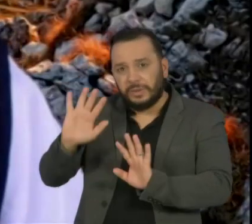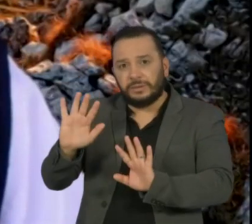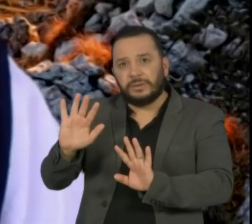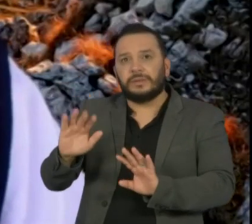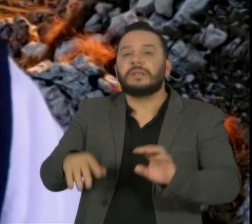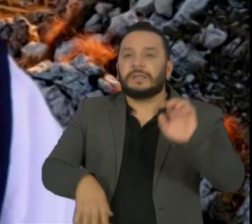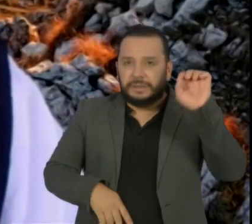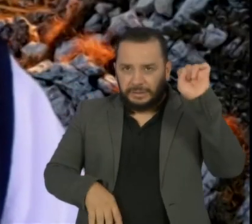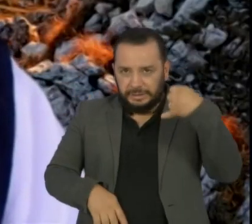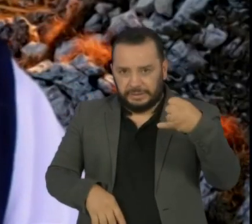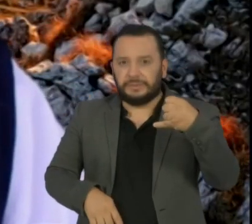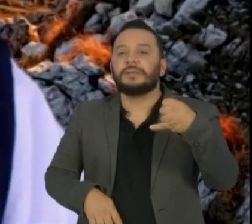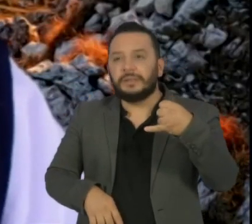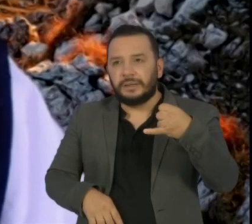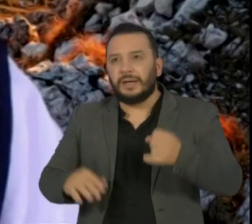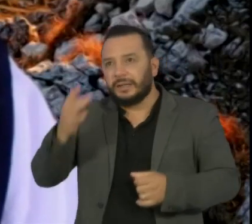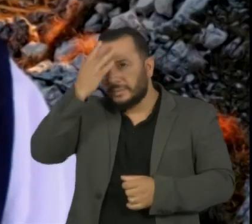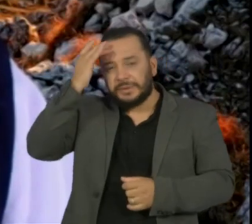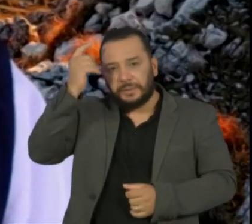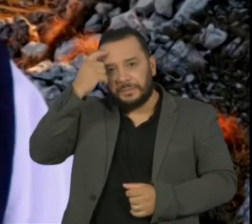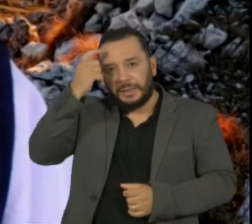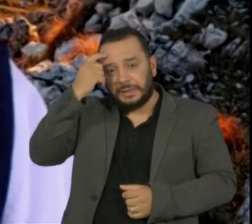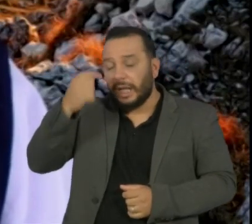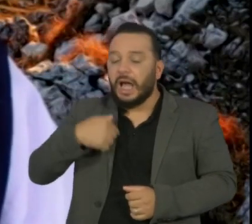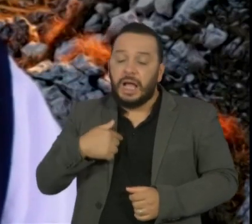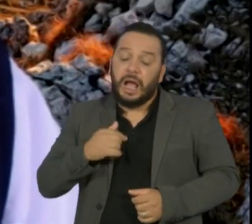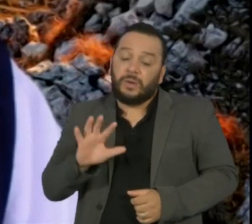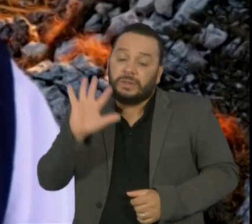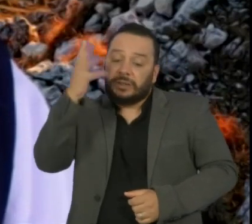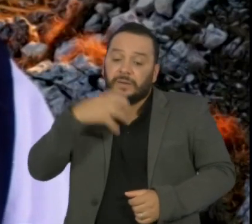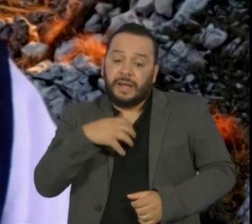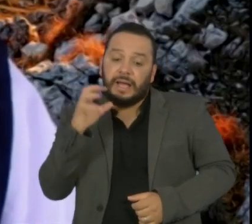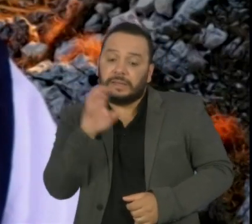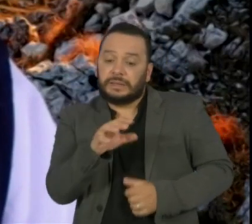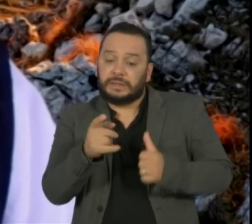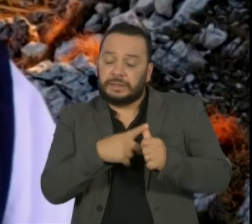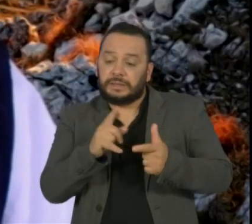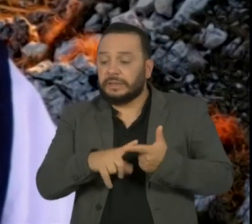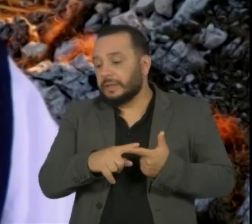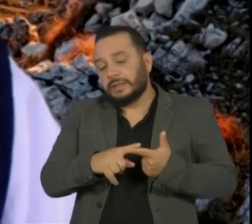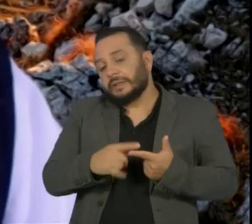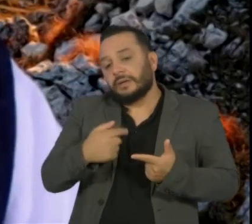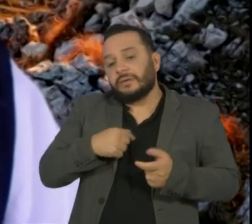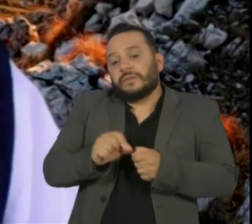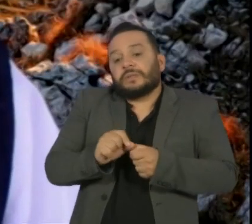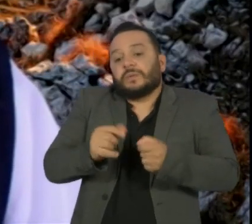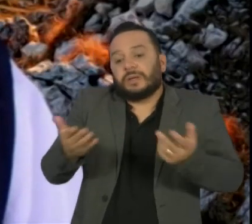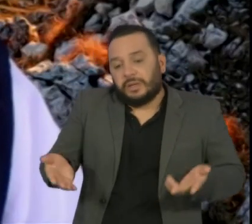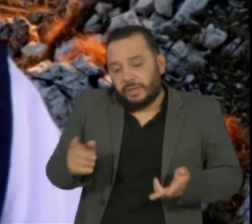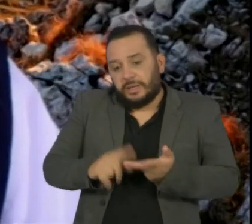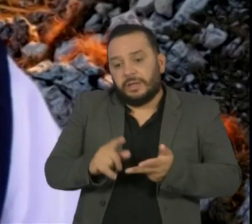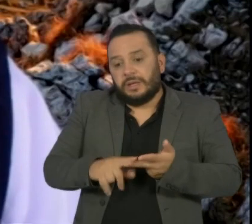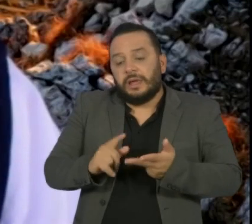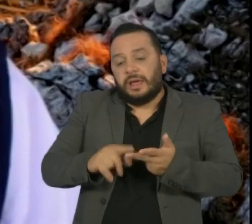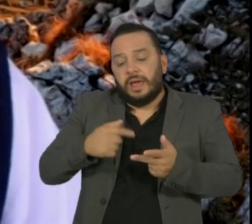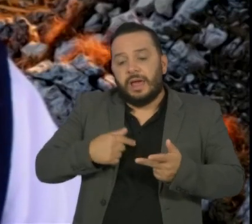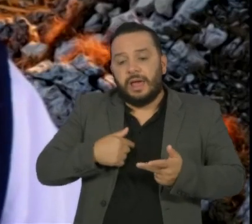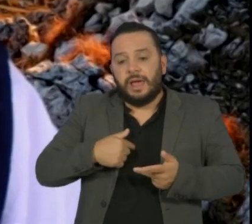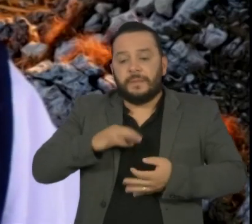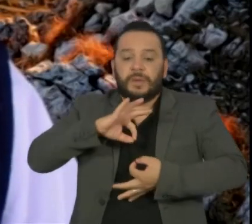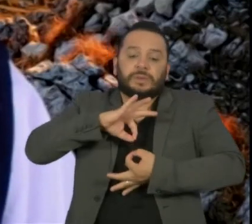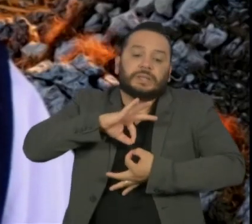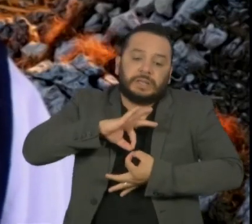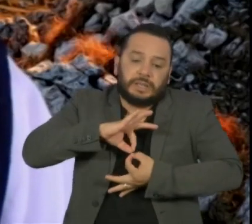pessoas atribuem a destino, maktub, estava escrito, é sina, eu sou signo de ar, eu sou signo